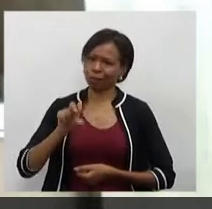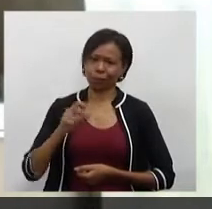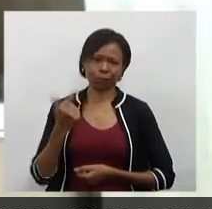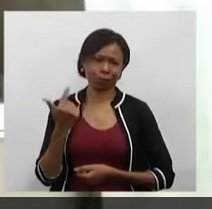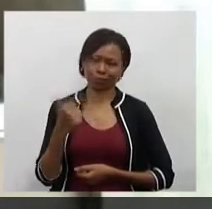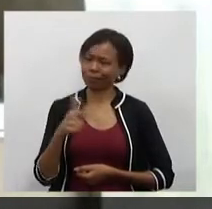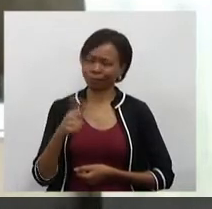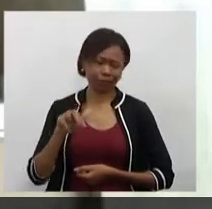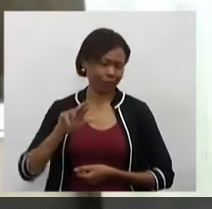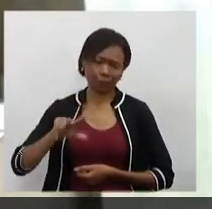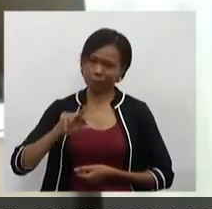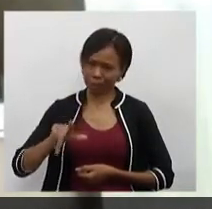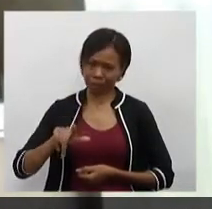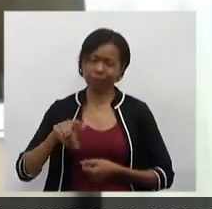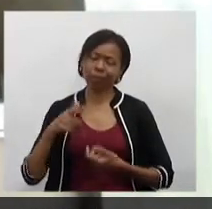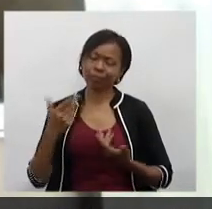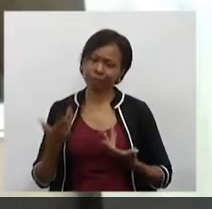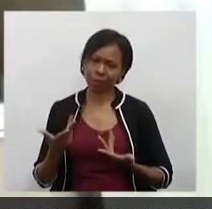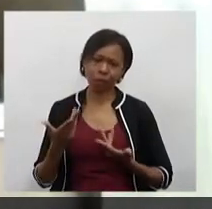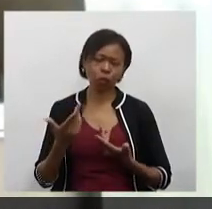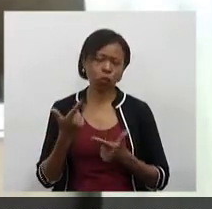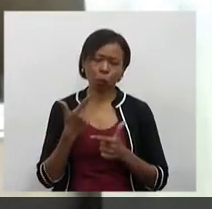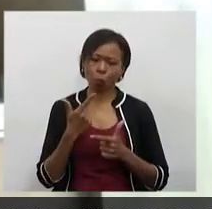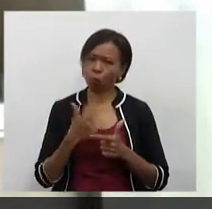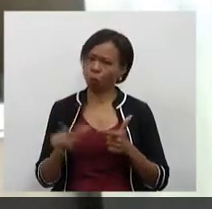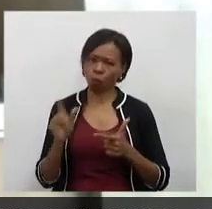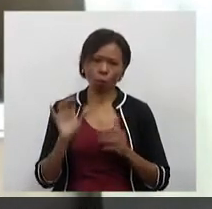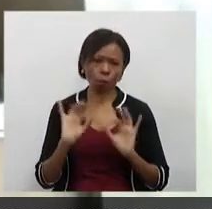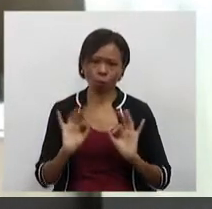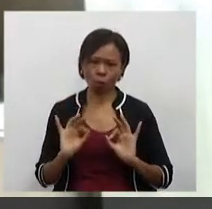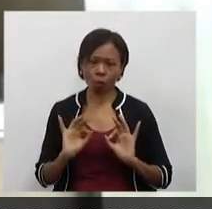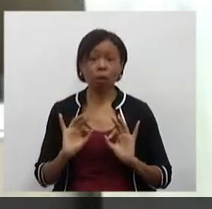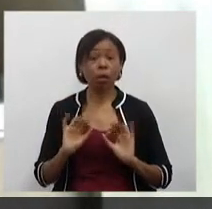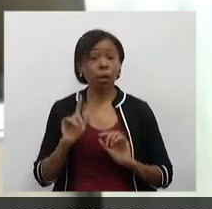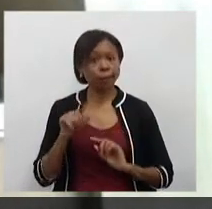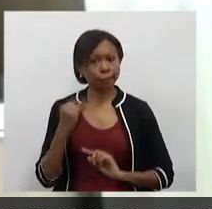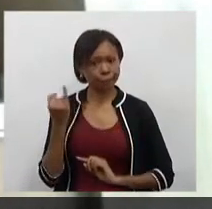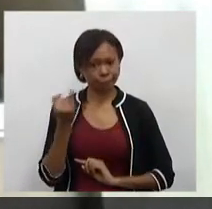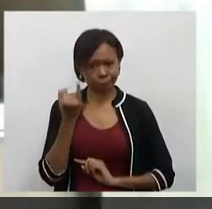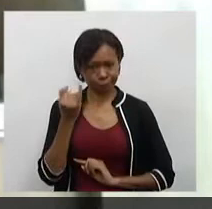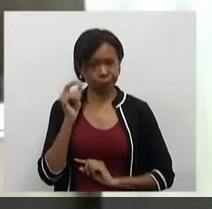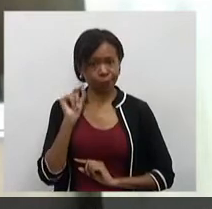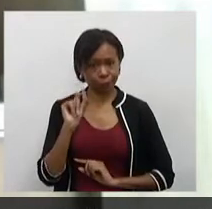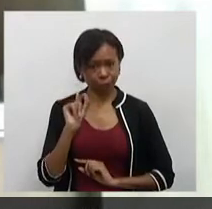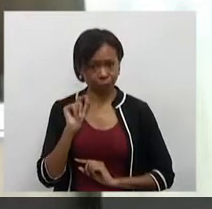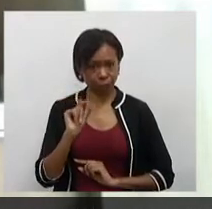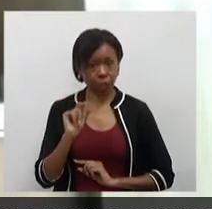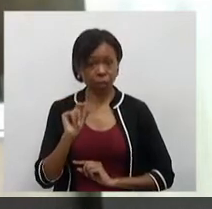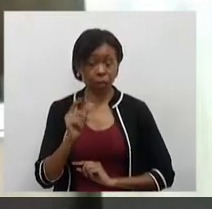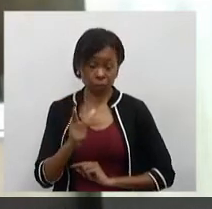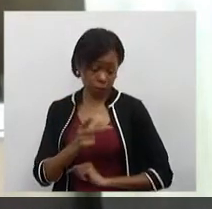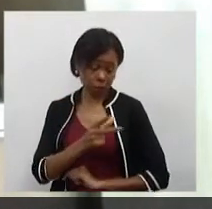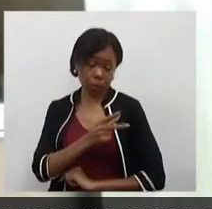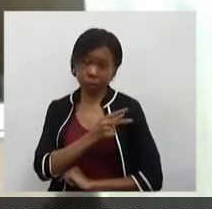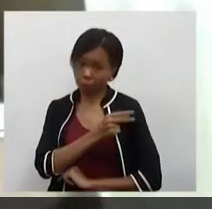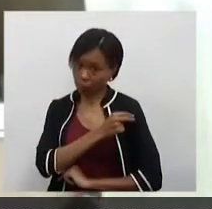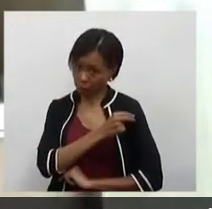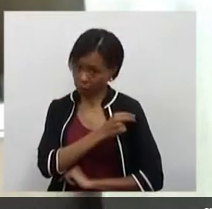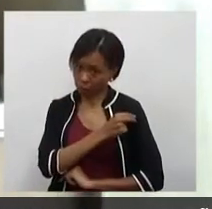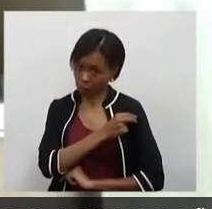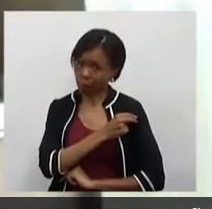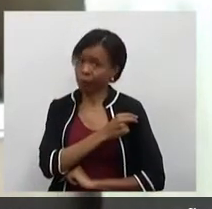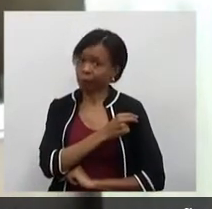importante saber que a vacinação é recomendada para todos os pacientes com